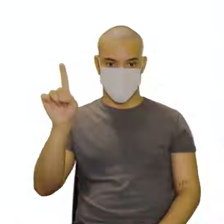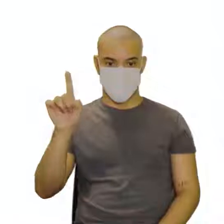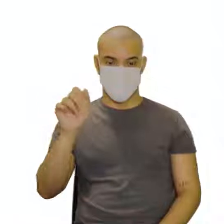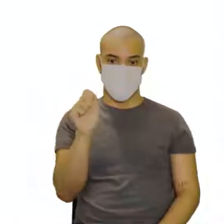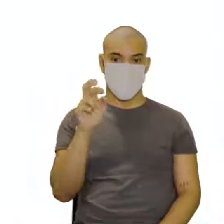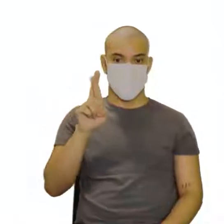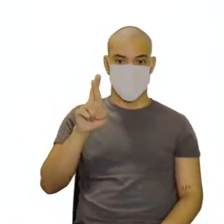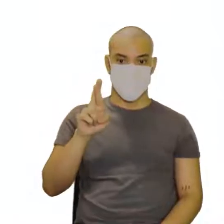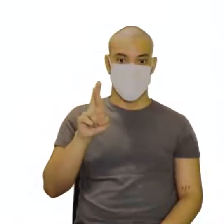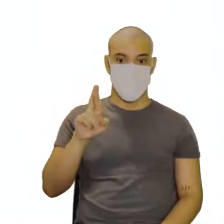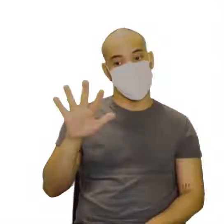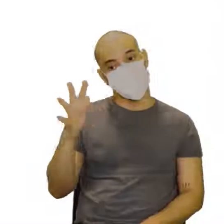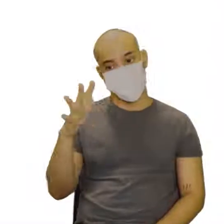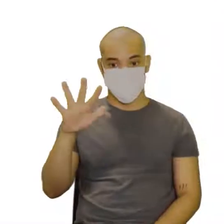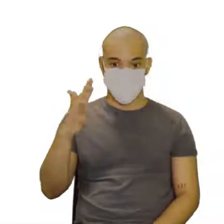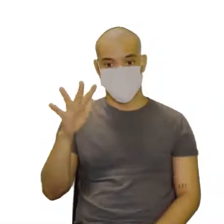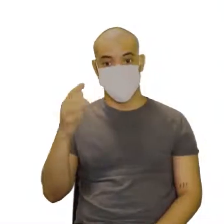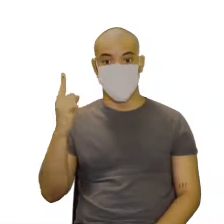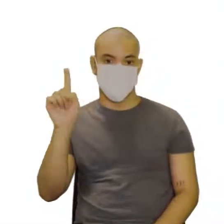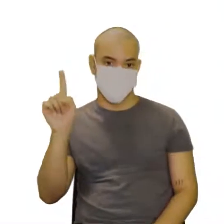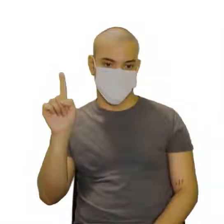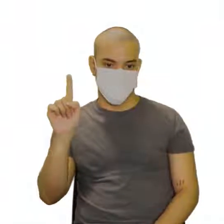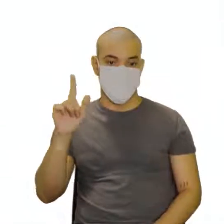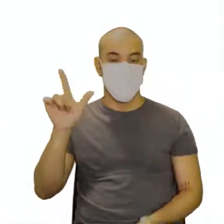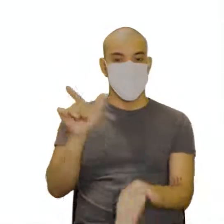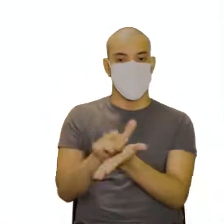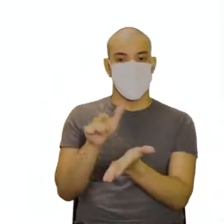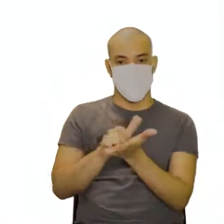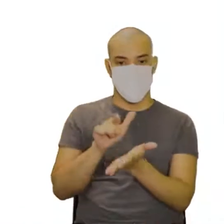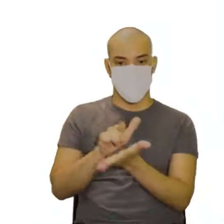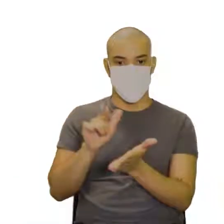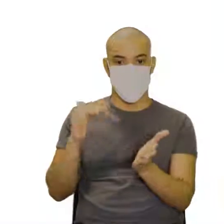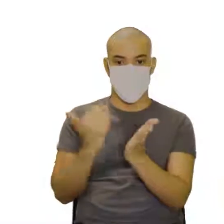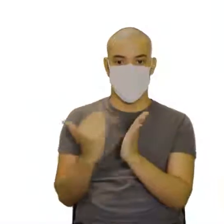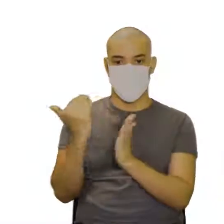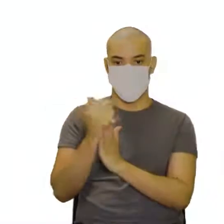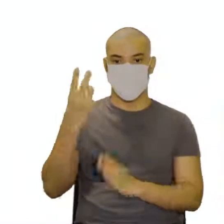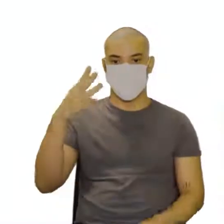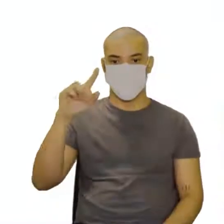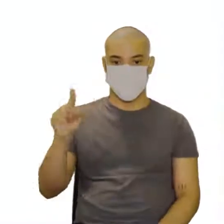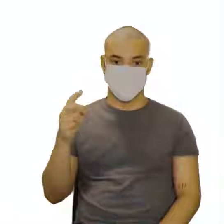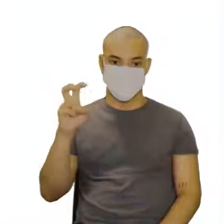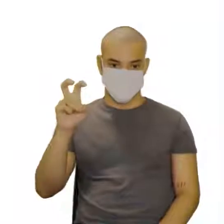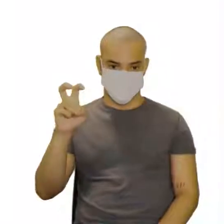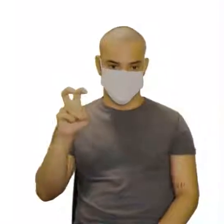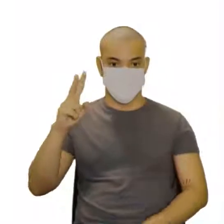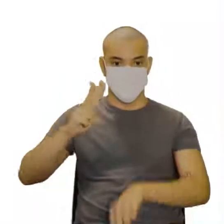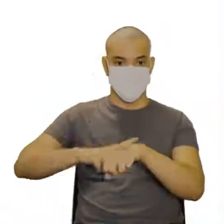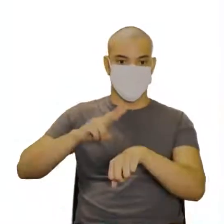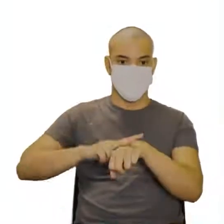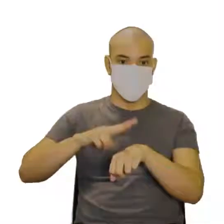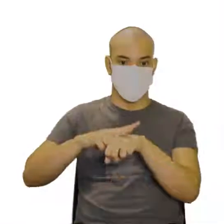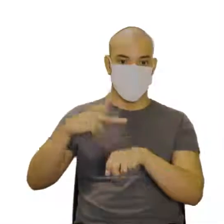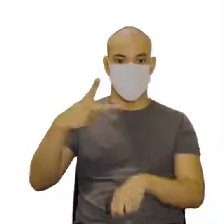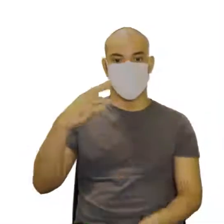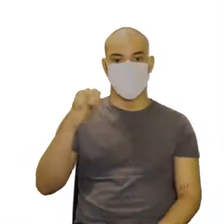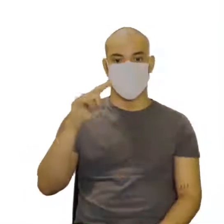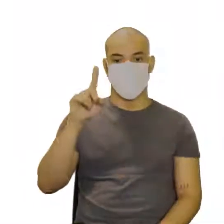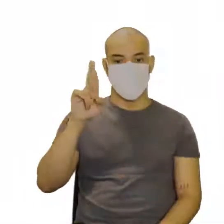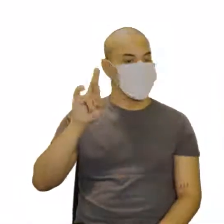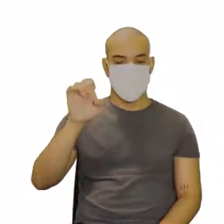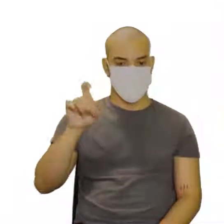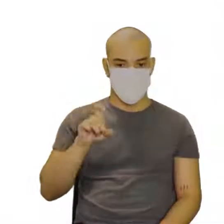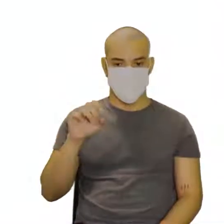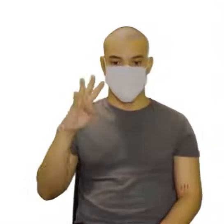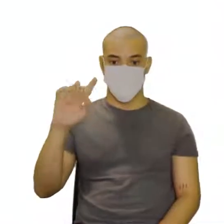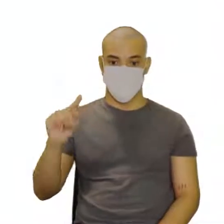ar, é aproximadamente 1. No papel, aumenta para 3,5. No vidro Pirex, aumenta